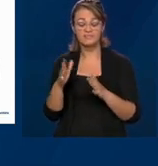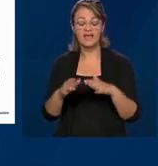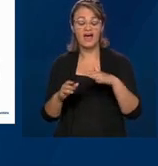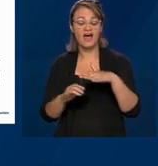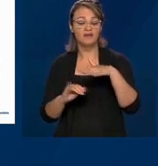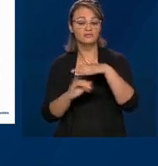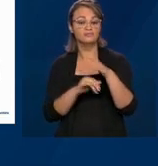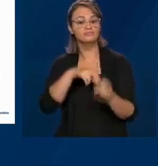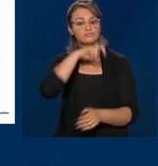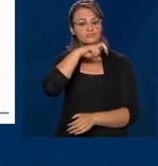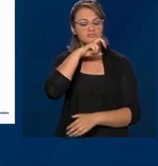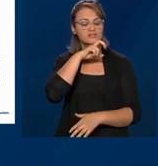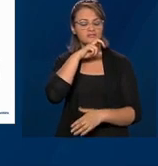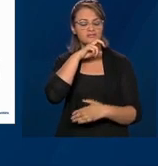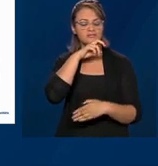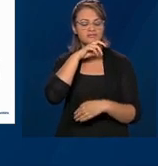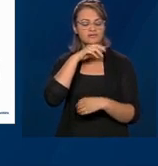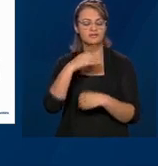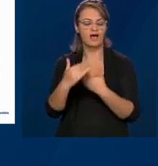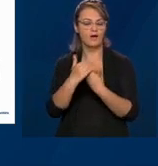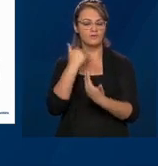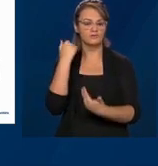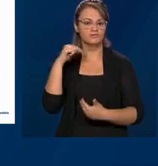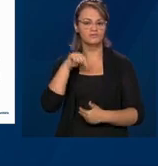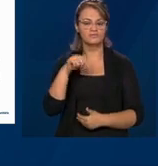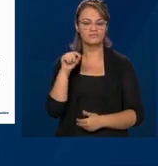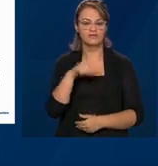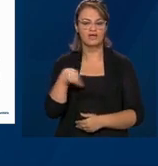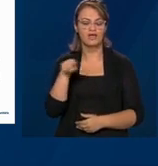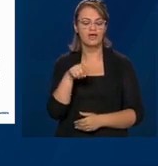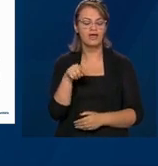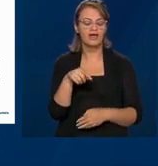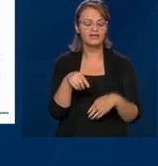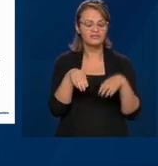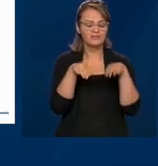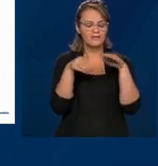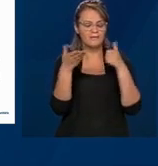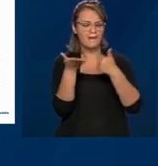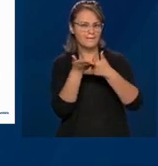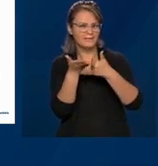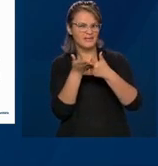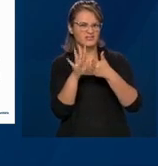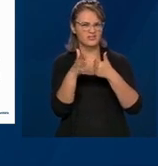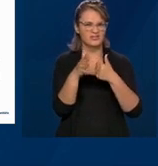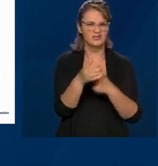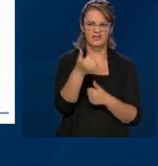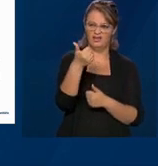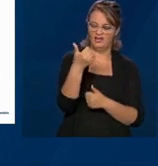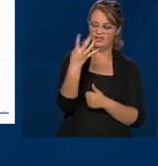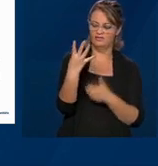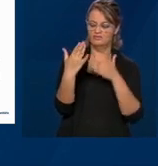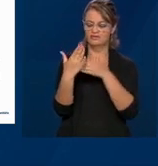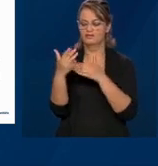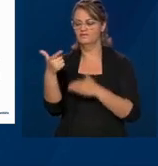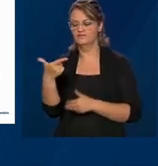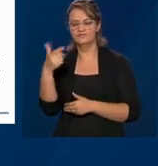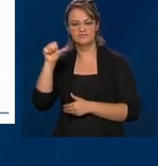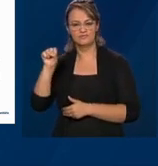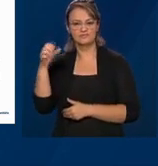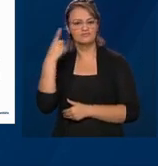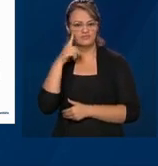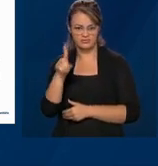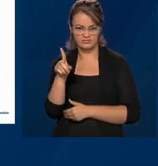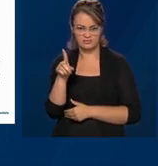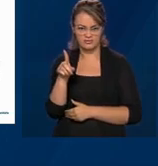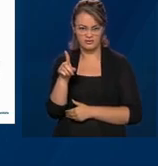Butantan propôs para a gente como intervalo de dose foi uma faixa entre 14 e 28 dias. Então, apesar